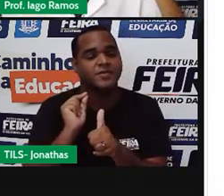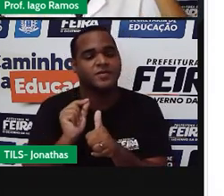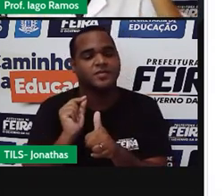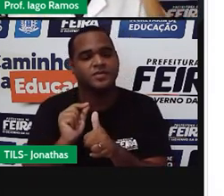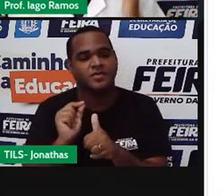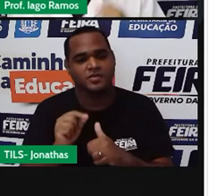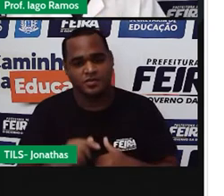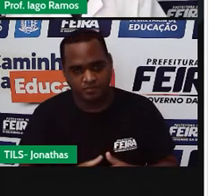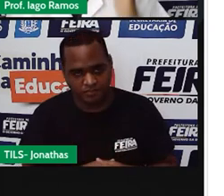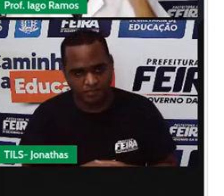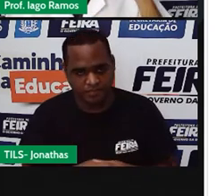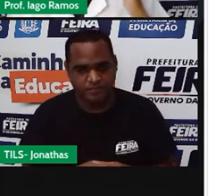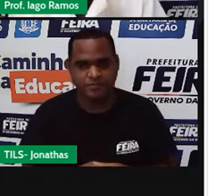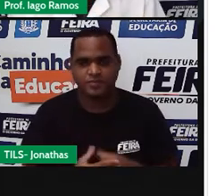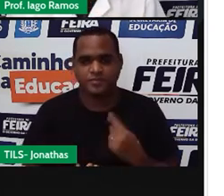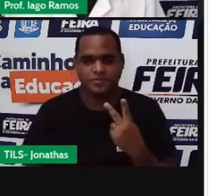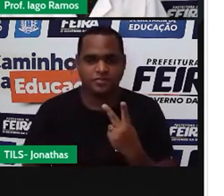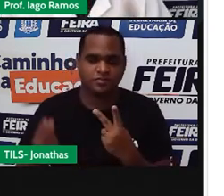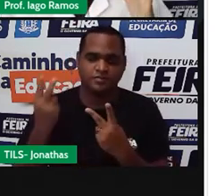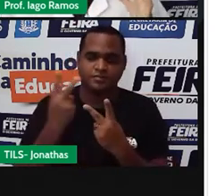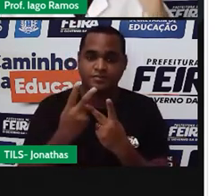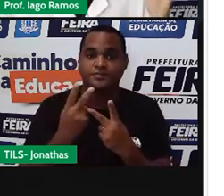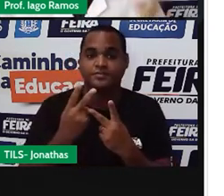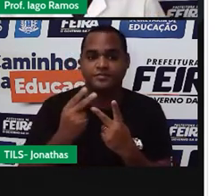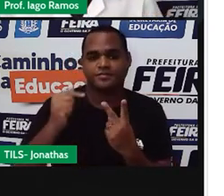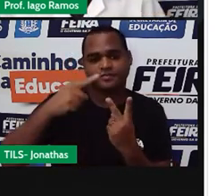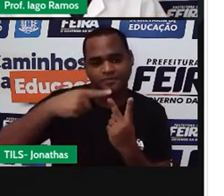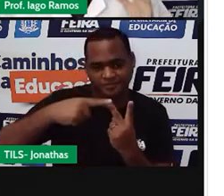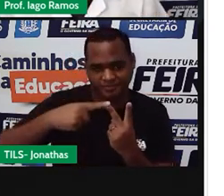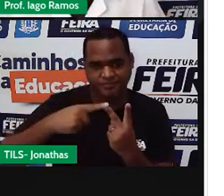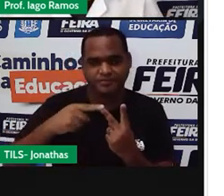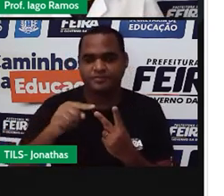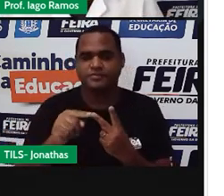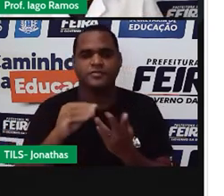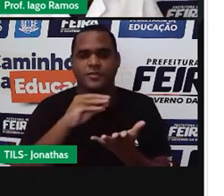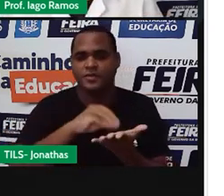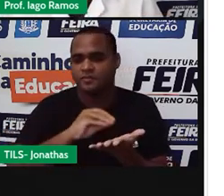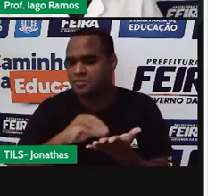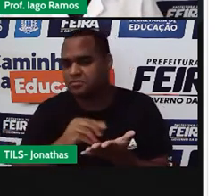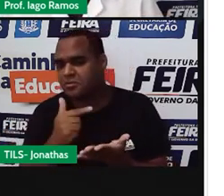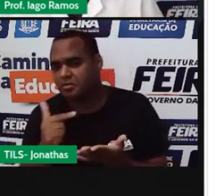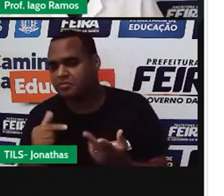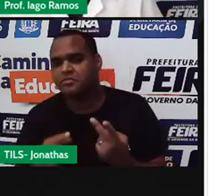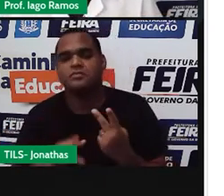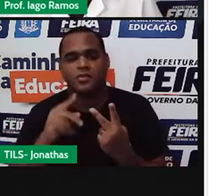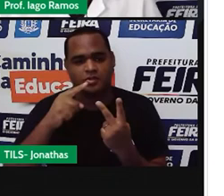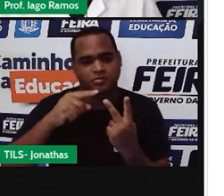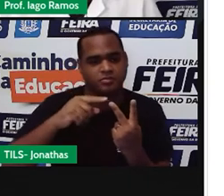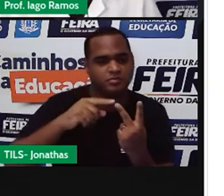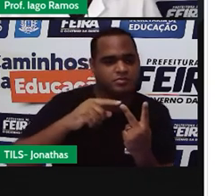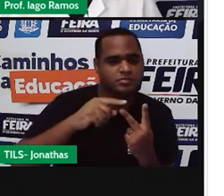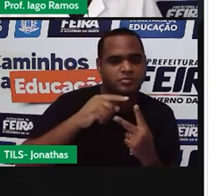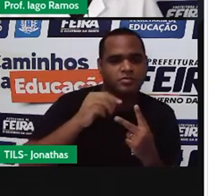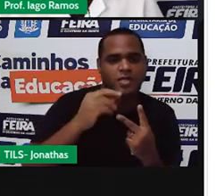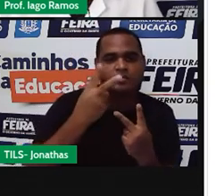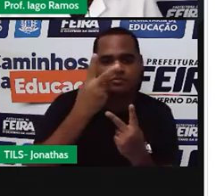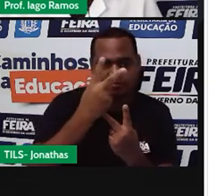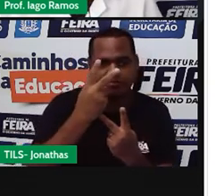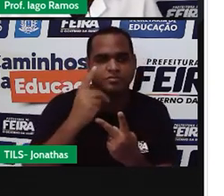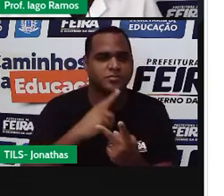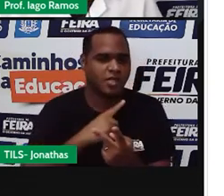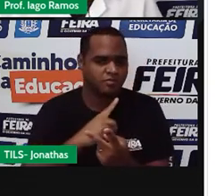primeiro começa pelas potências e raízes estão ali não tem raiz mas tem potências Então a gente vai começar